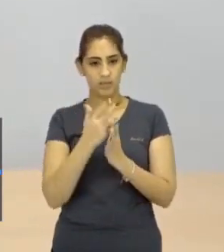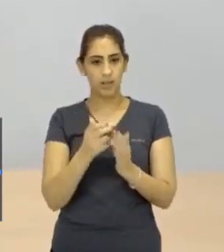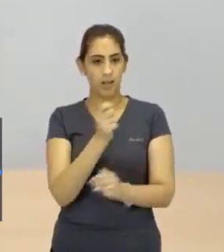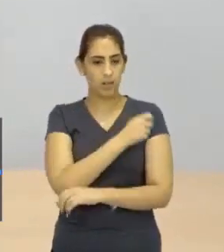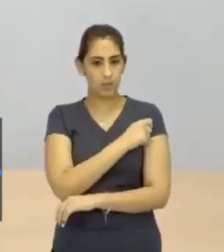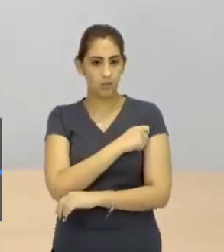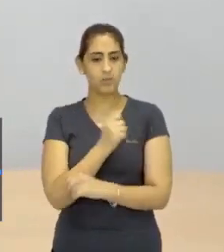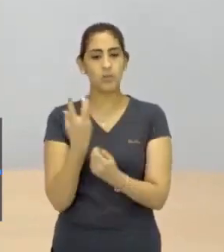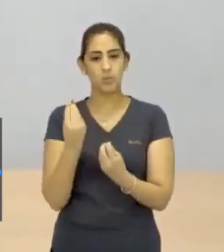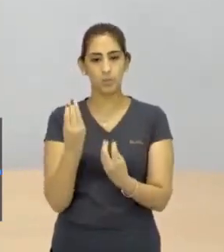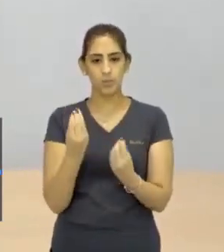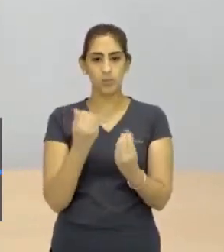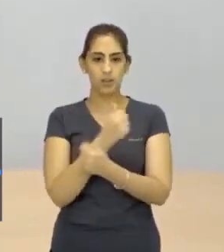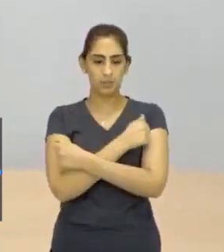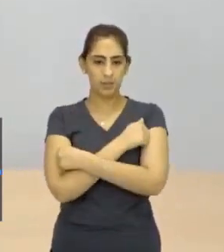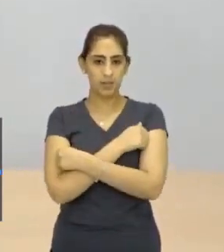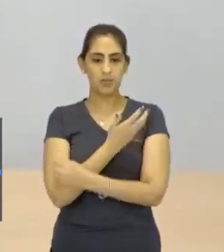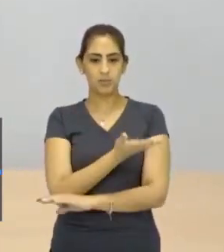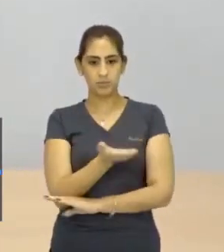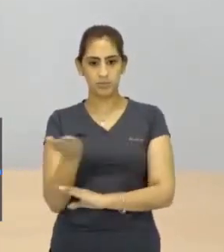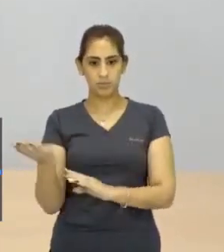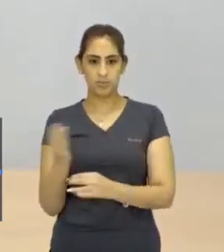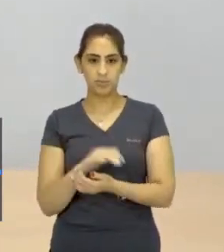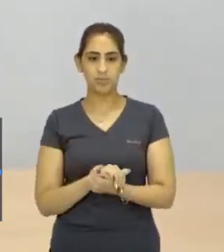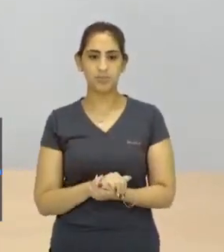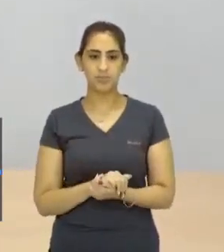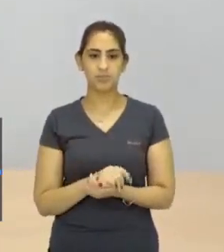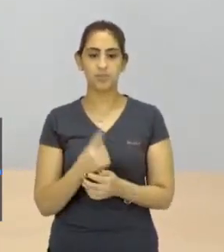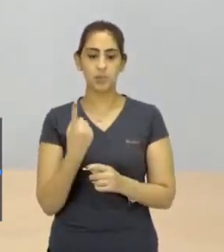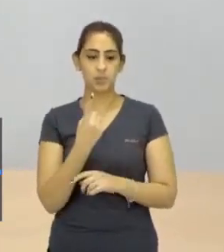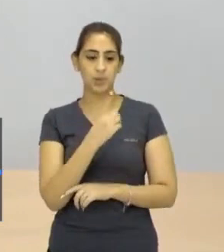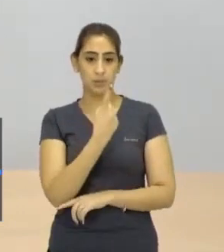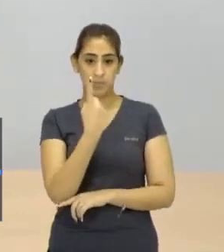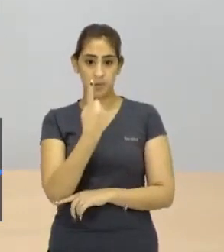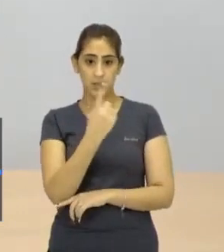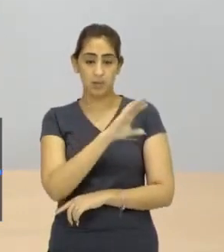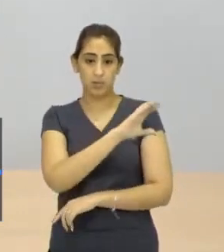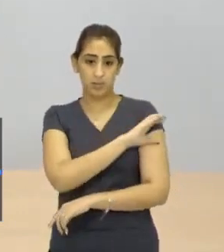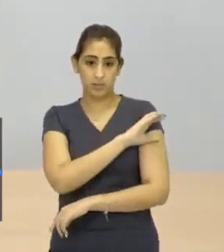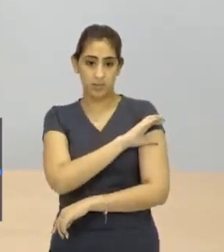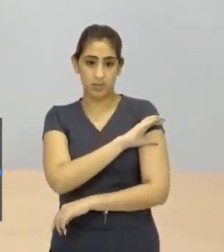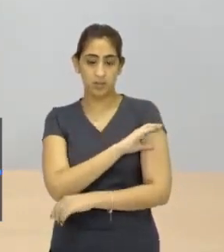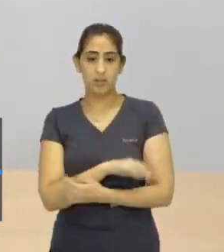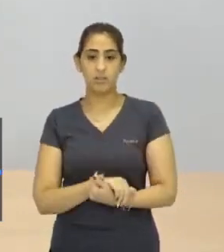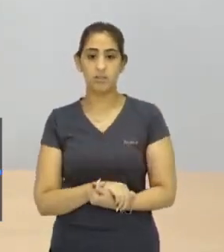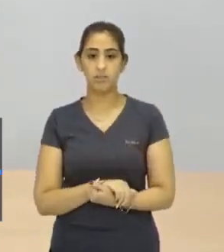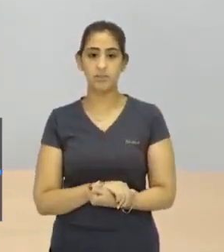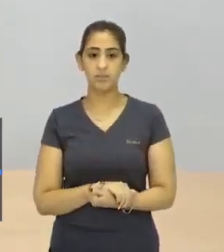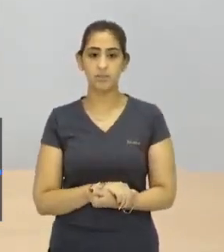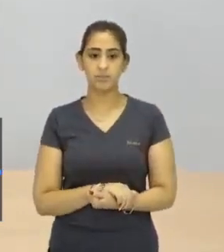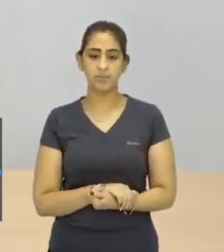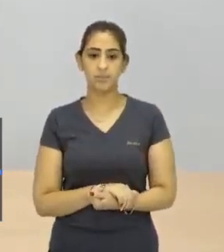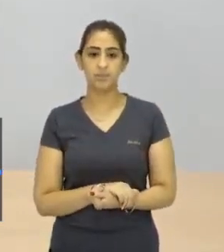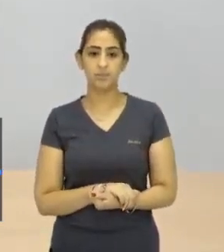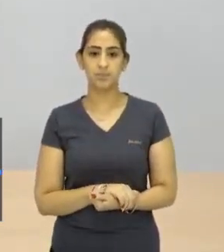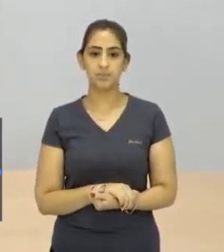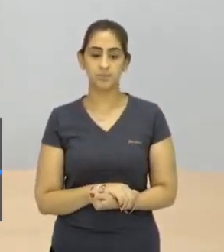Regis, Carlos e Pedro Henrique, do primeiro C, lá de Dracena, do professor Josimar,